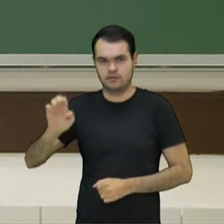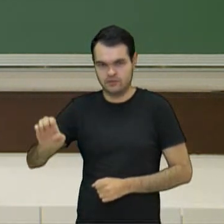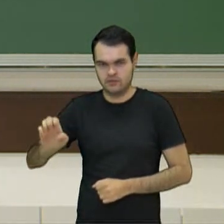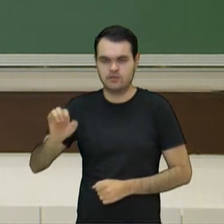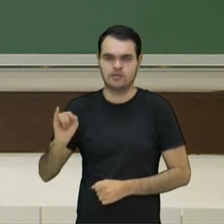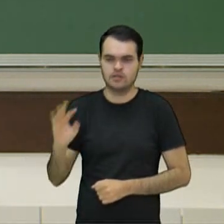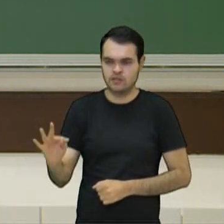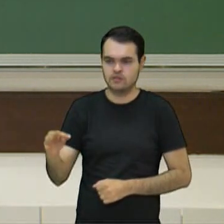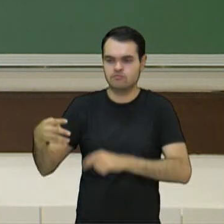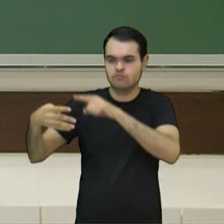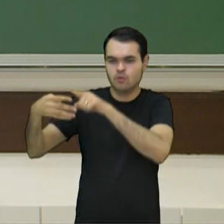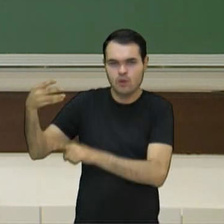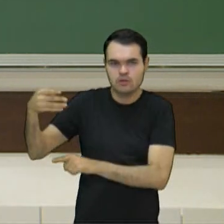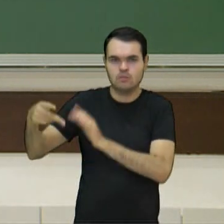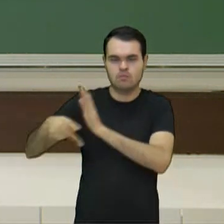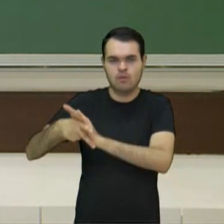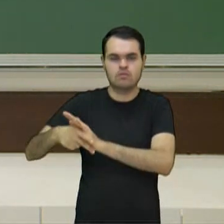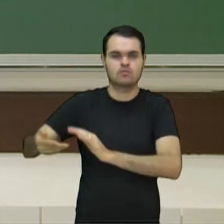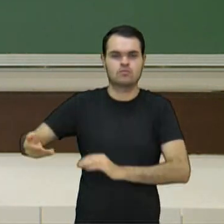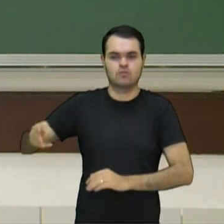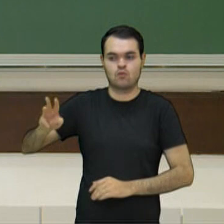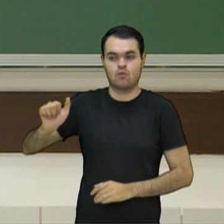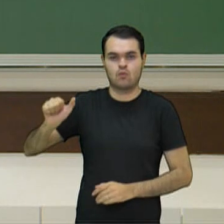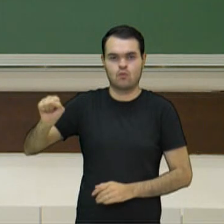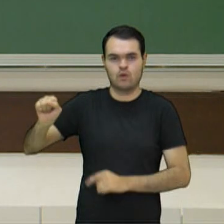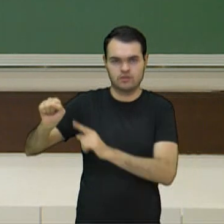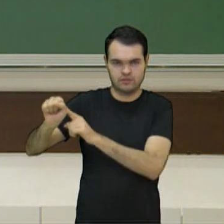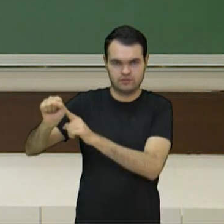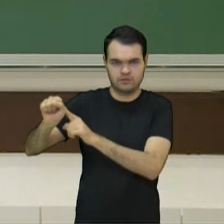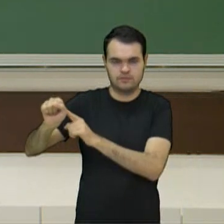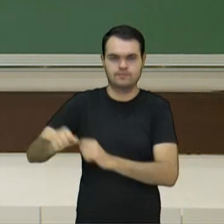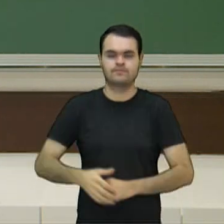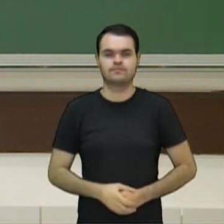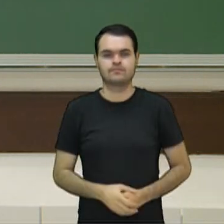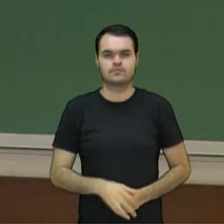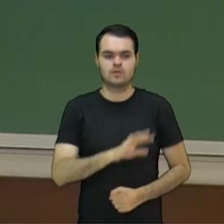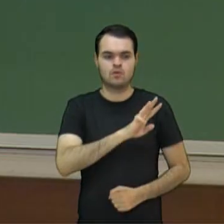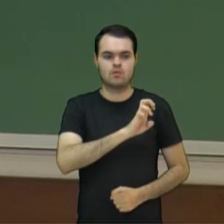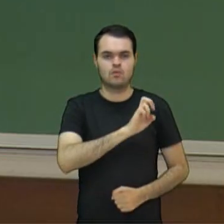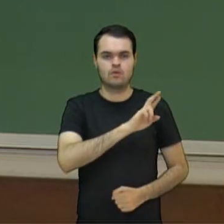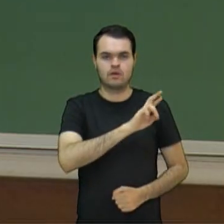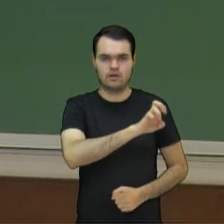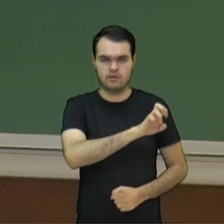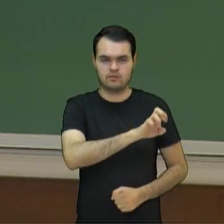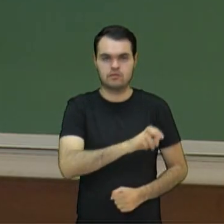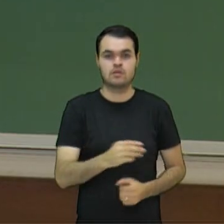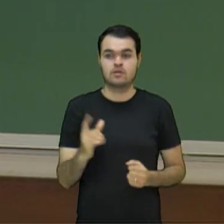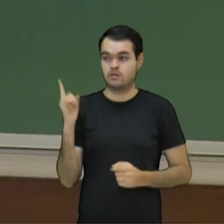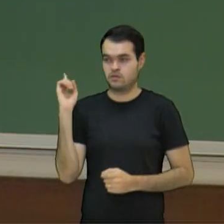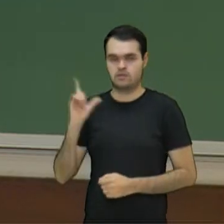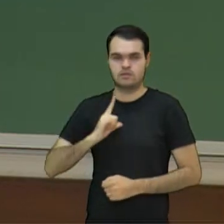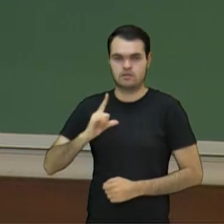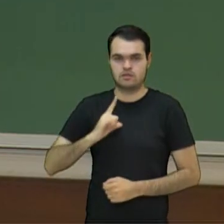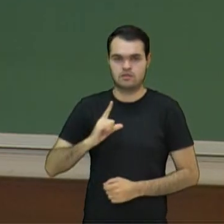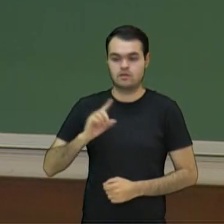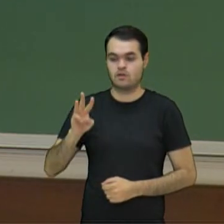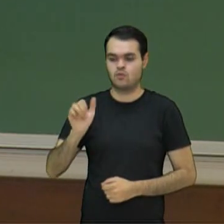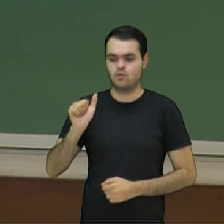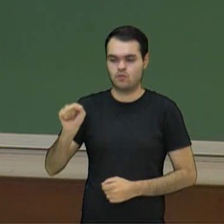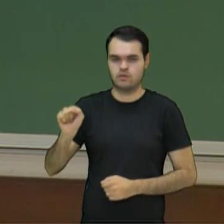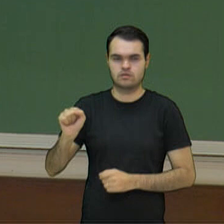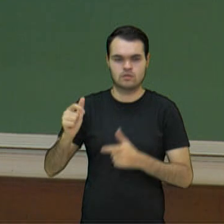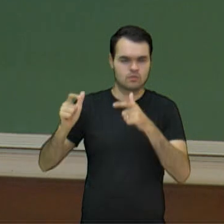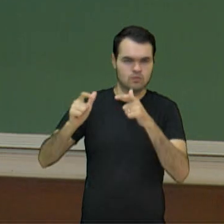para transformar no passado. Então, was e were. E nós temos aqui was dry e